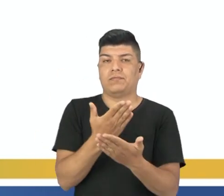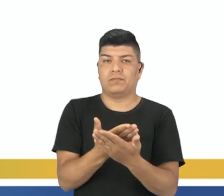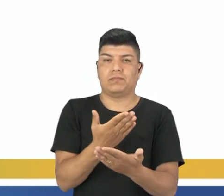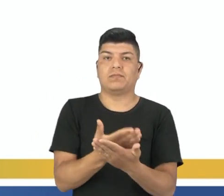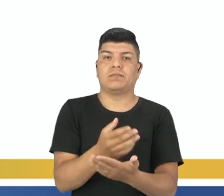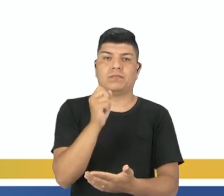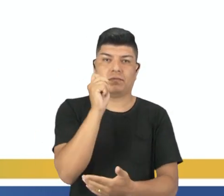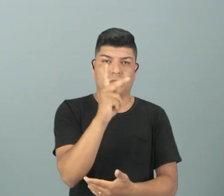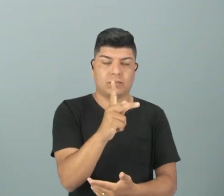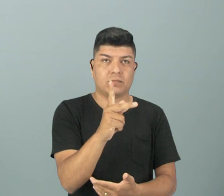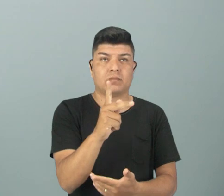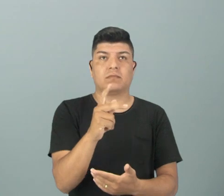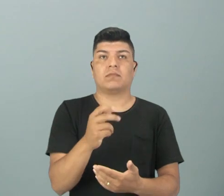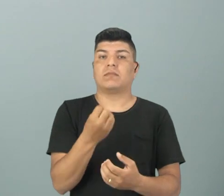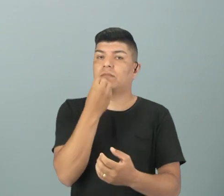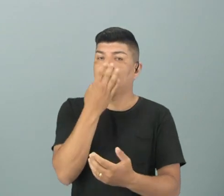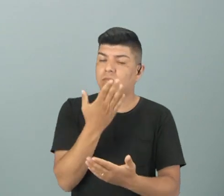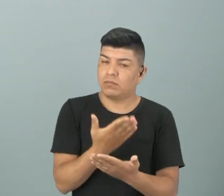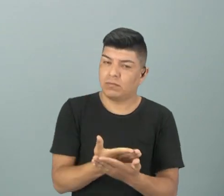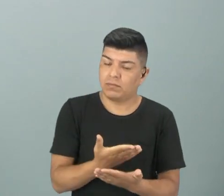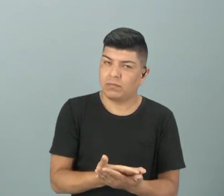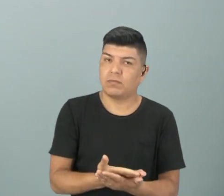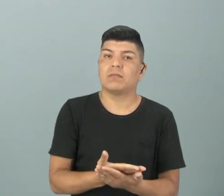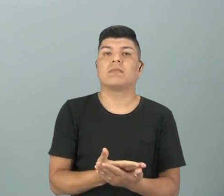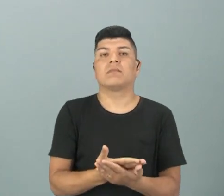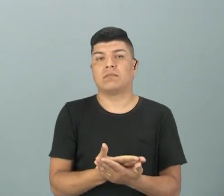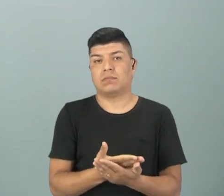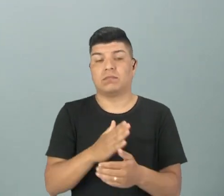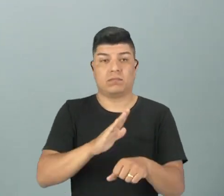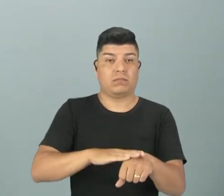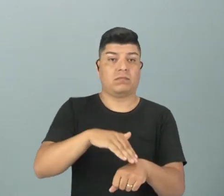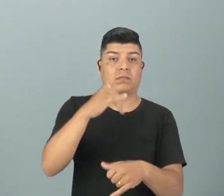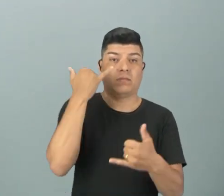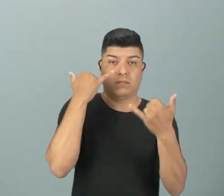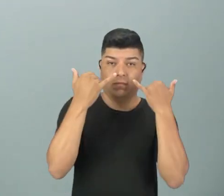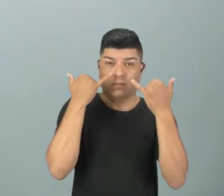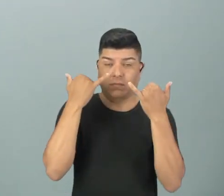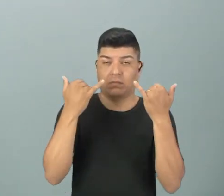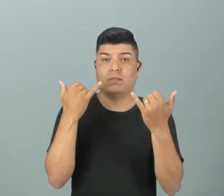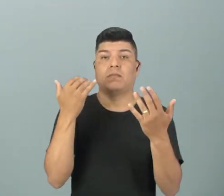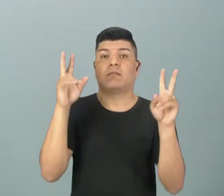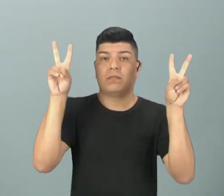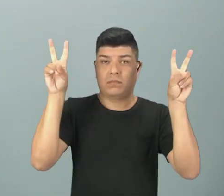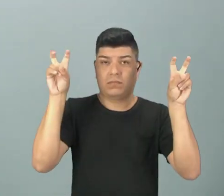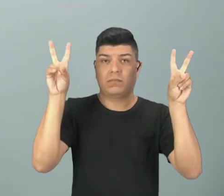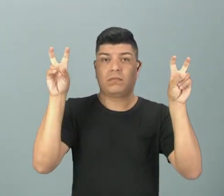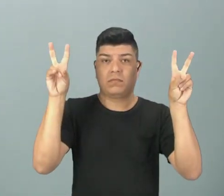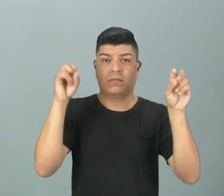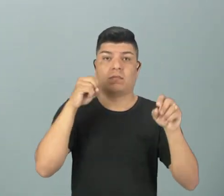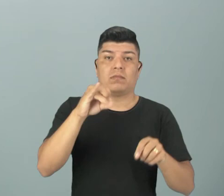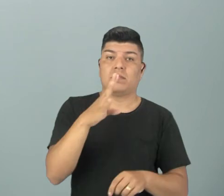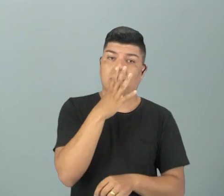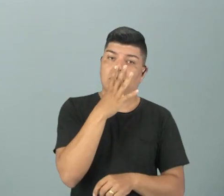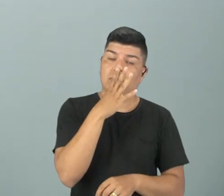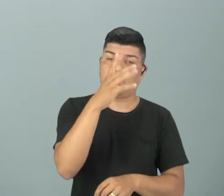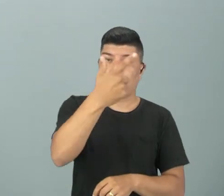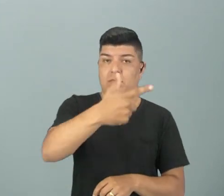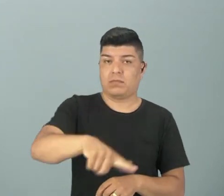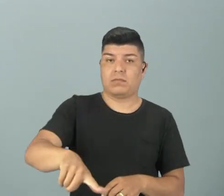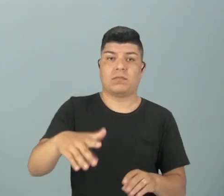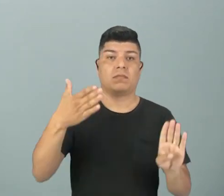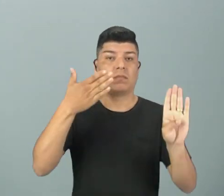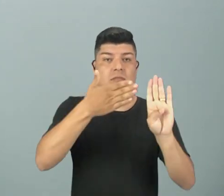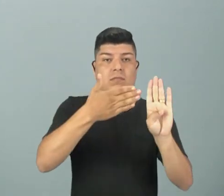certo então gente Bons estudos para mais informações a respeito dessa aula se você quer assistir novamente